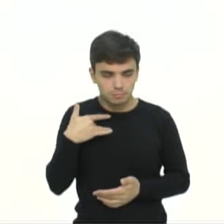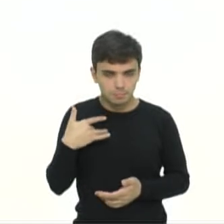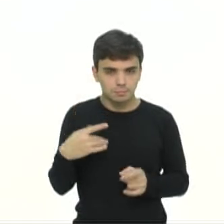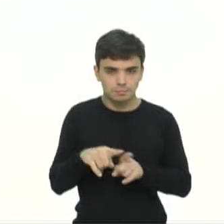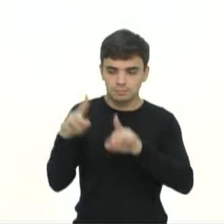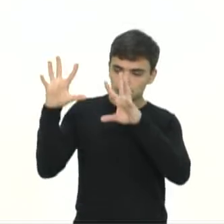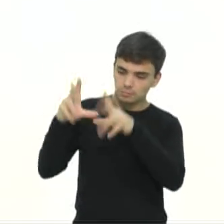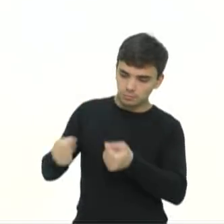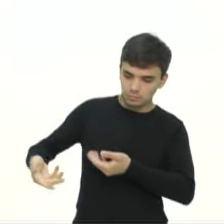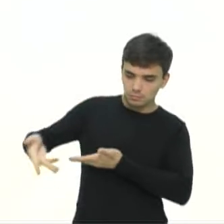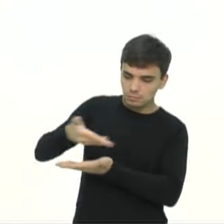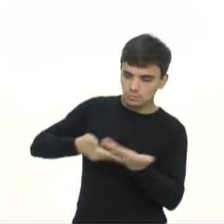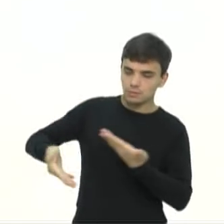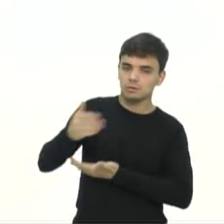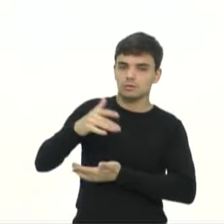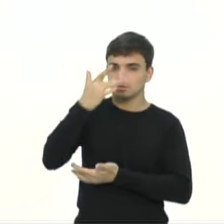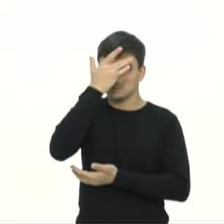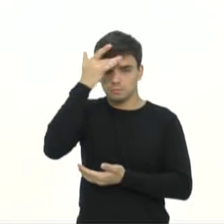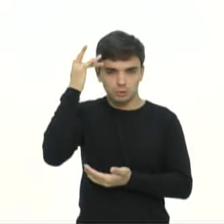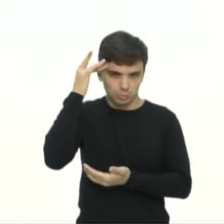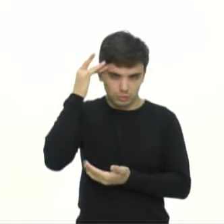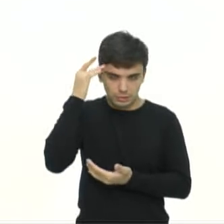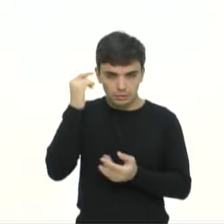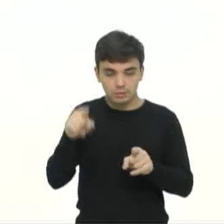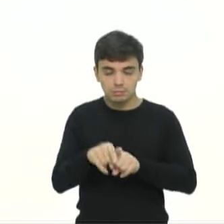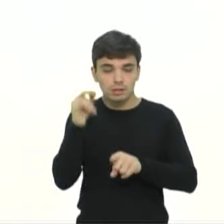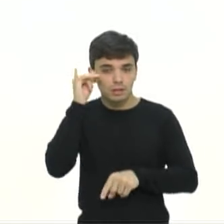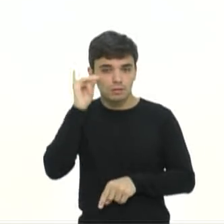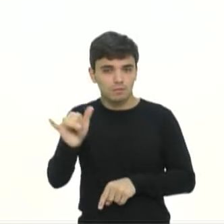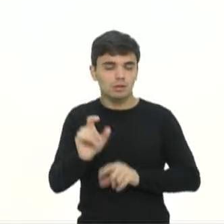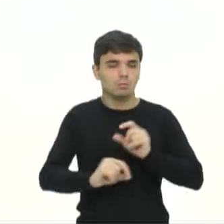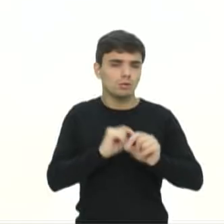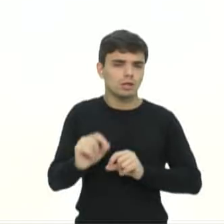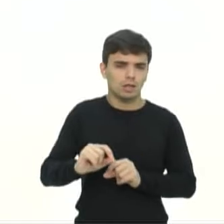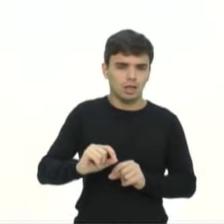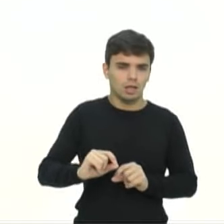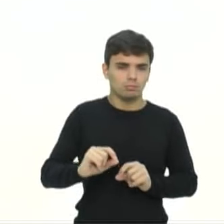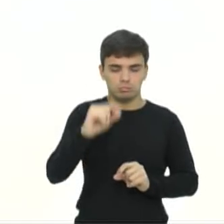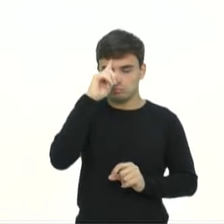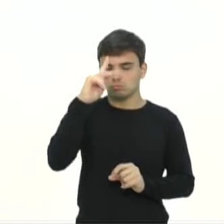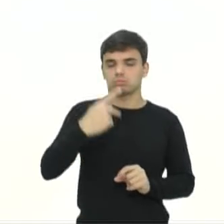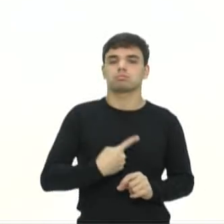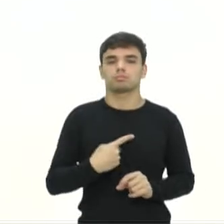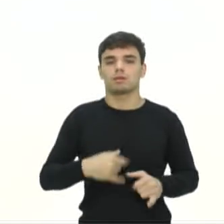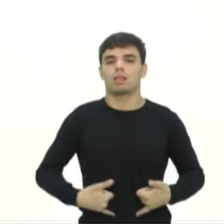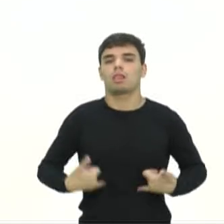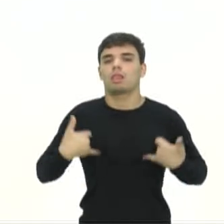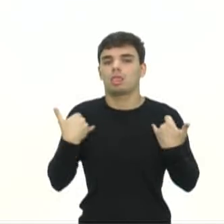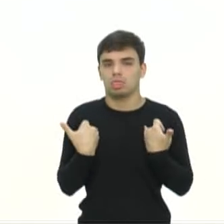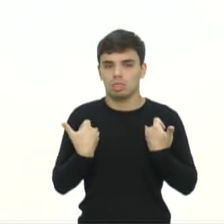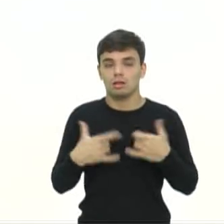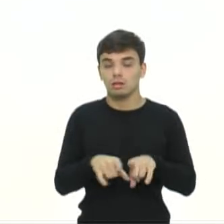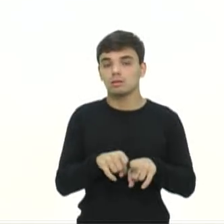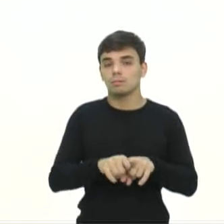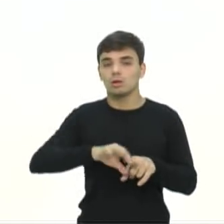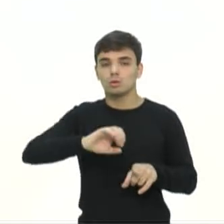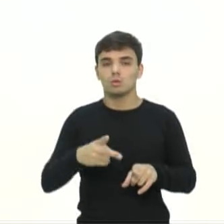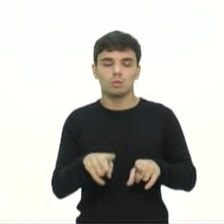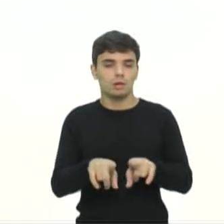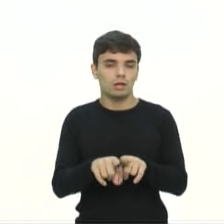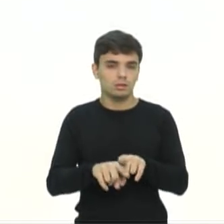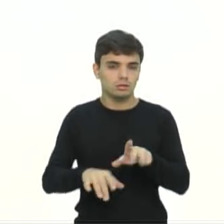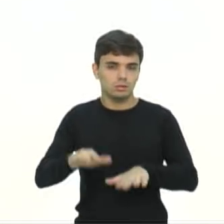pessoas envolvidas em suas ações, evitando assim atitudes egoístas e egocêntricas, ou mesmo até mesmo bairristas,